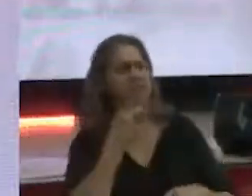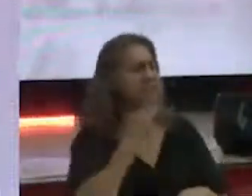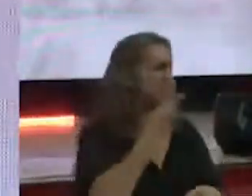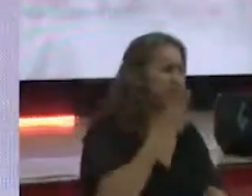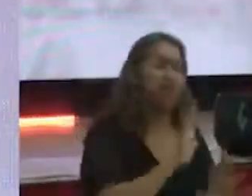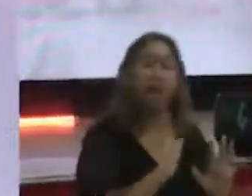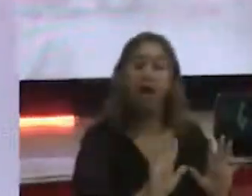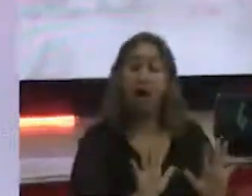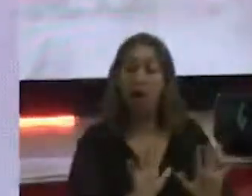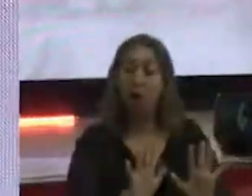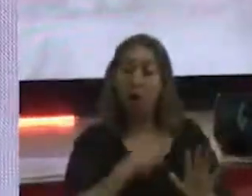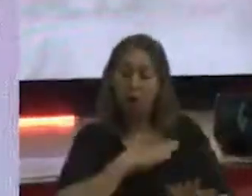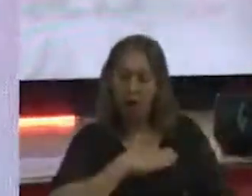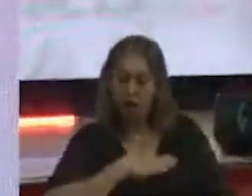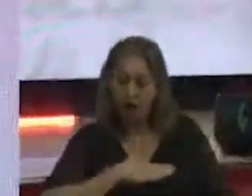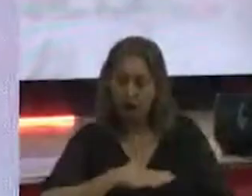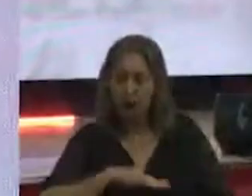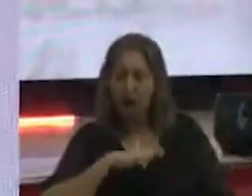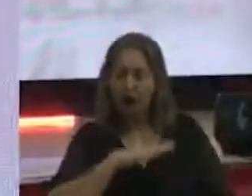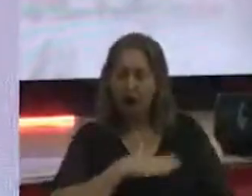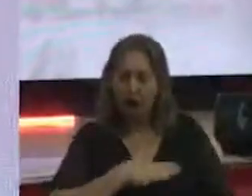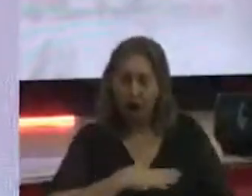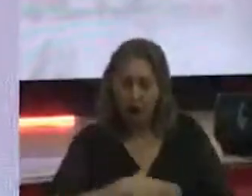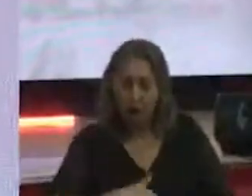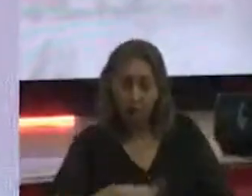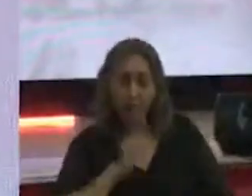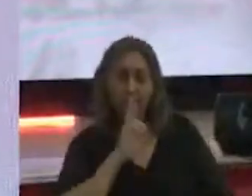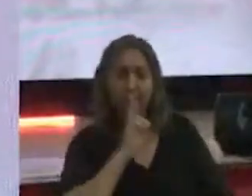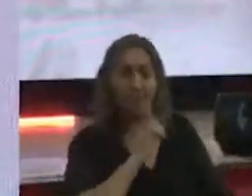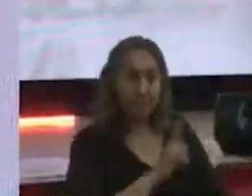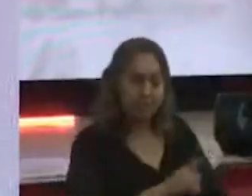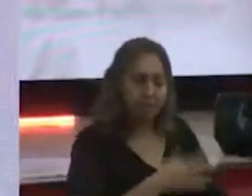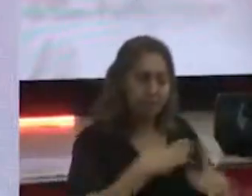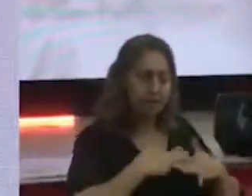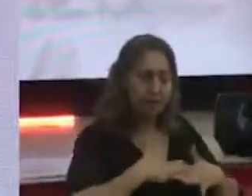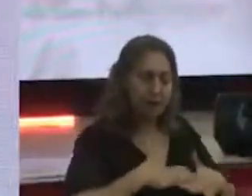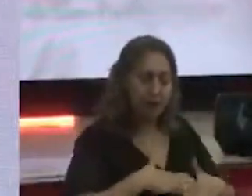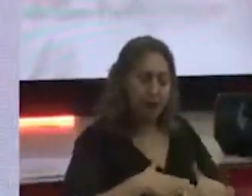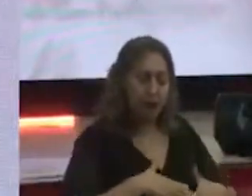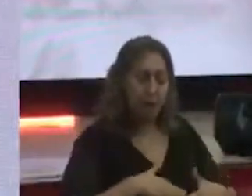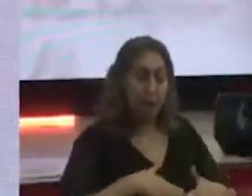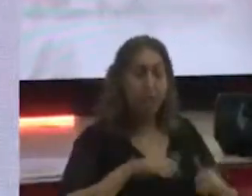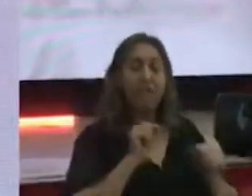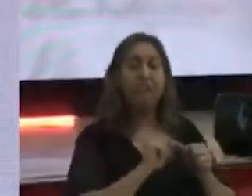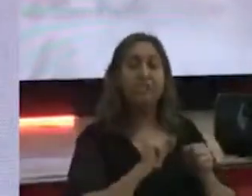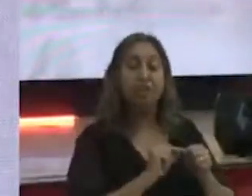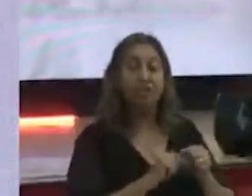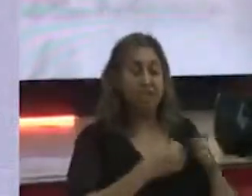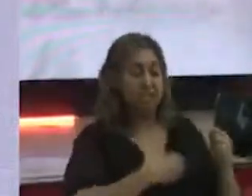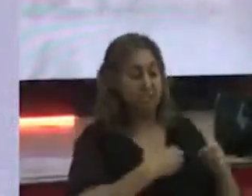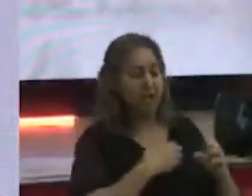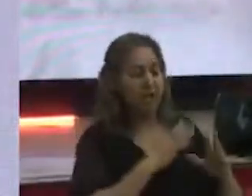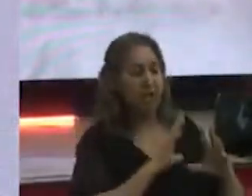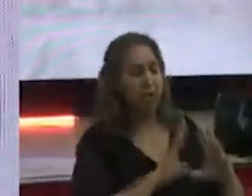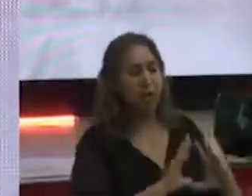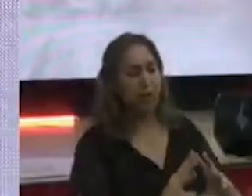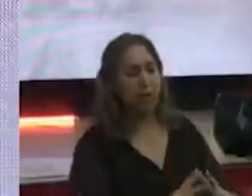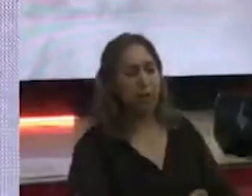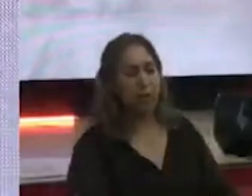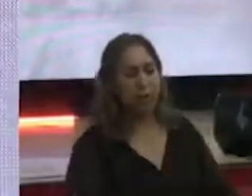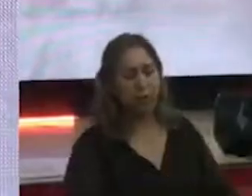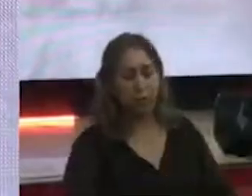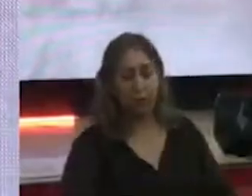porque a resposta Branda desvia o Furor agora você precisa entender uma coisa